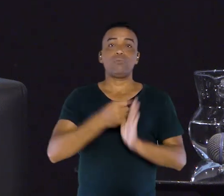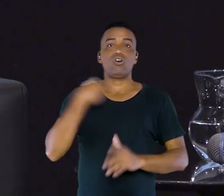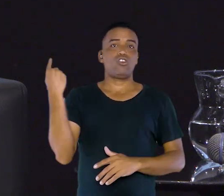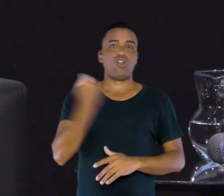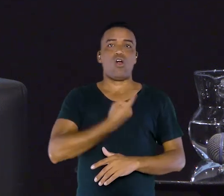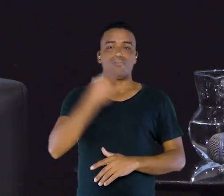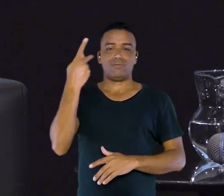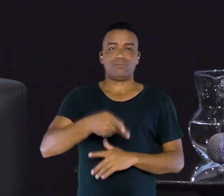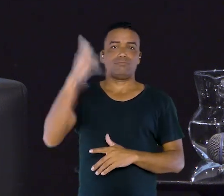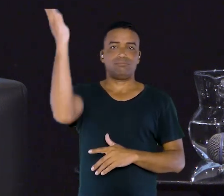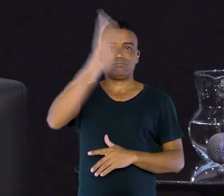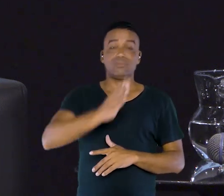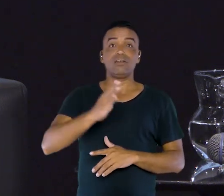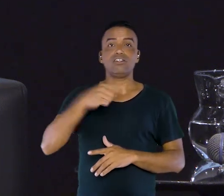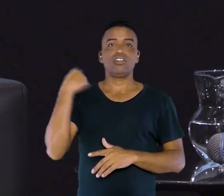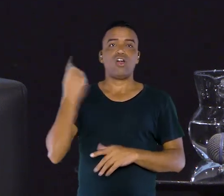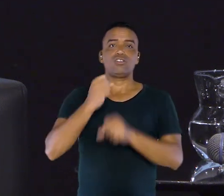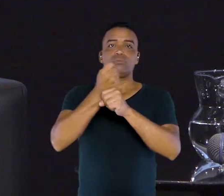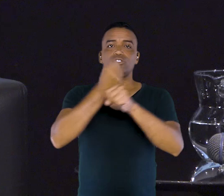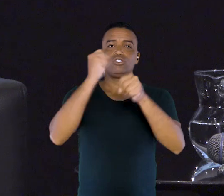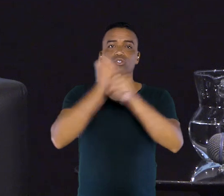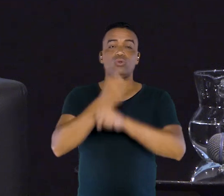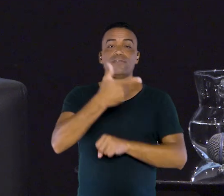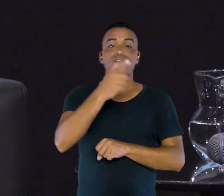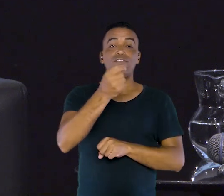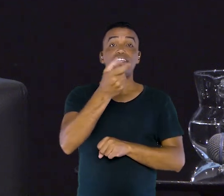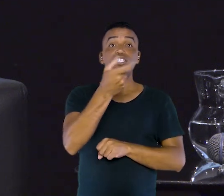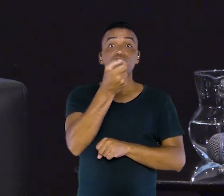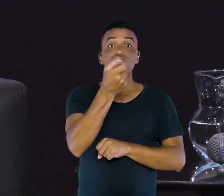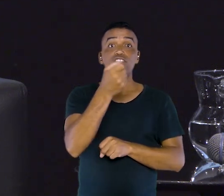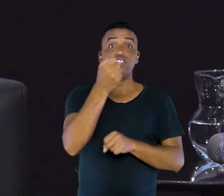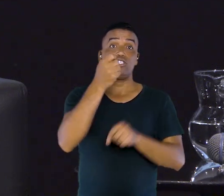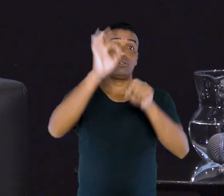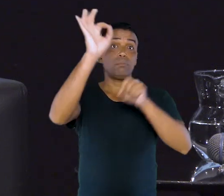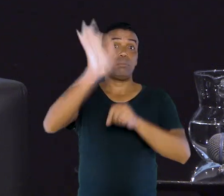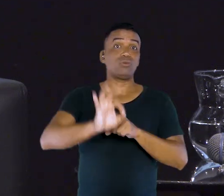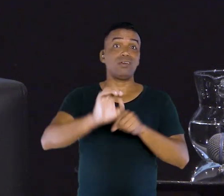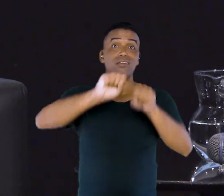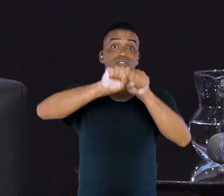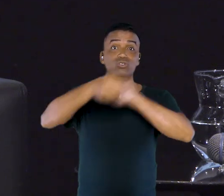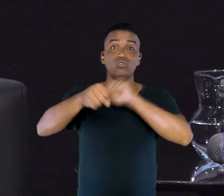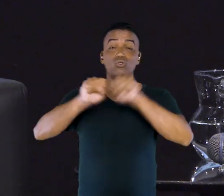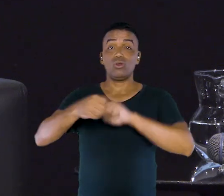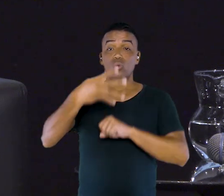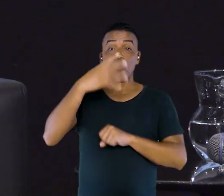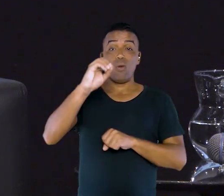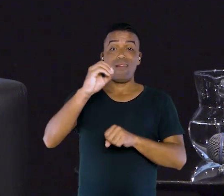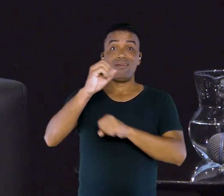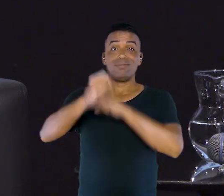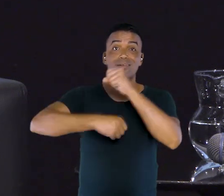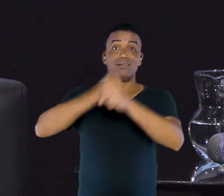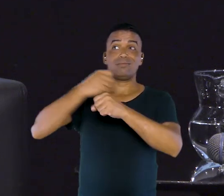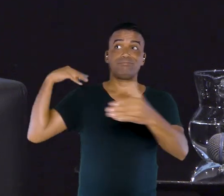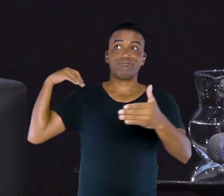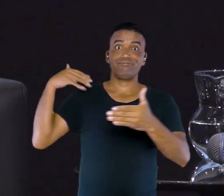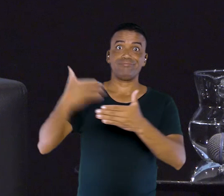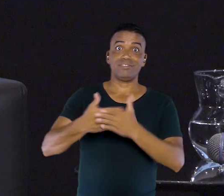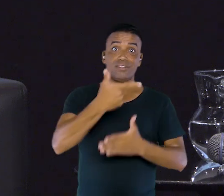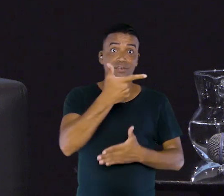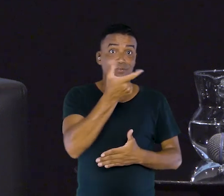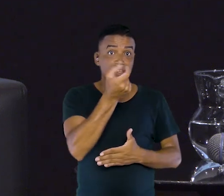maravilhoso que a gente tem aqui no Brasil, e que a gente está destruindo. A gente perdeu 20% da Amazônia brasileira nos últimos 40 anos. E desses